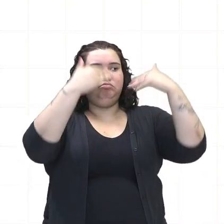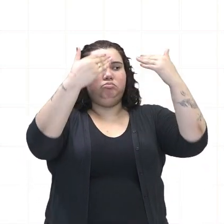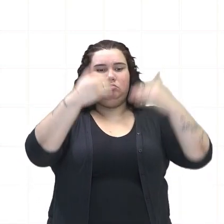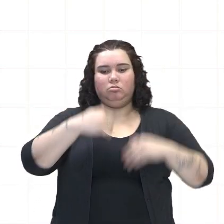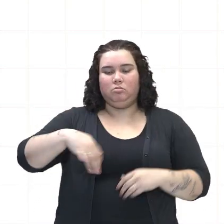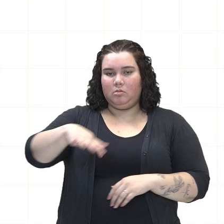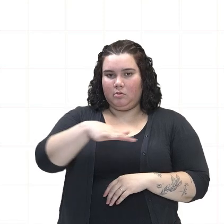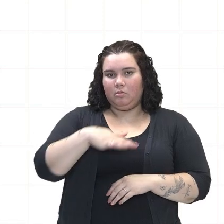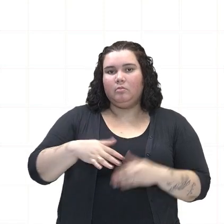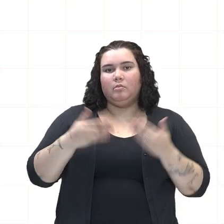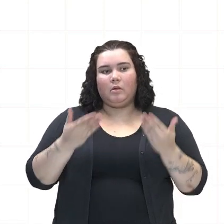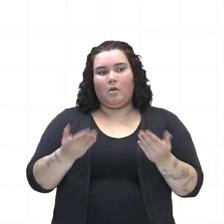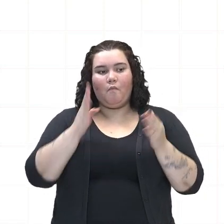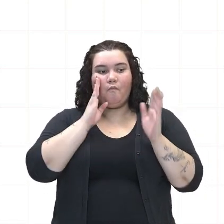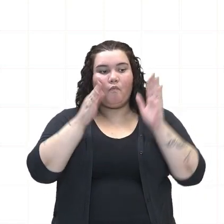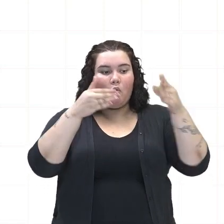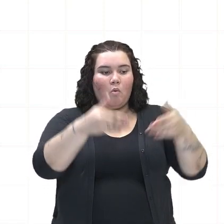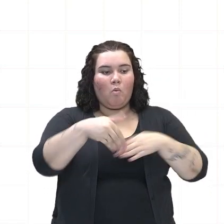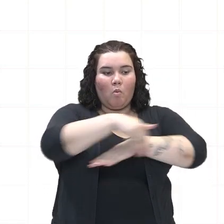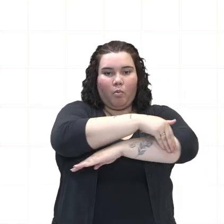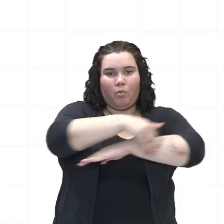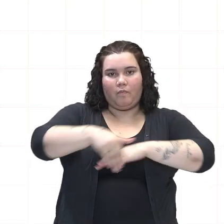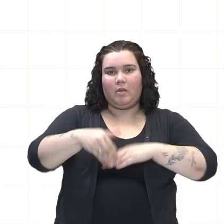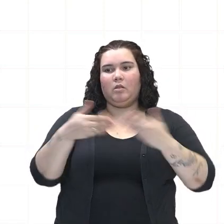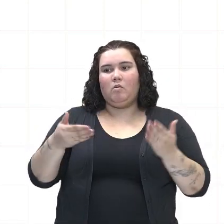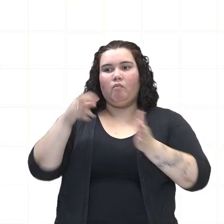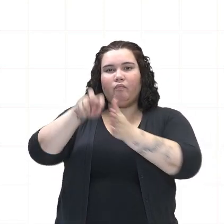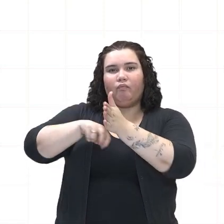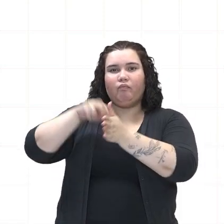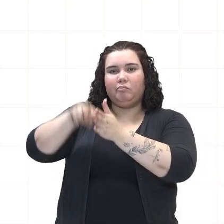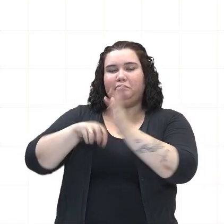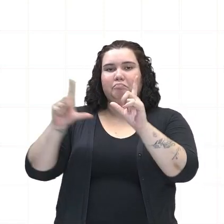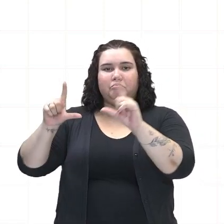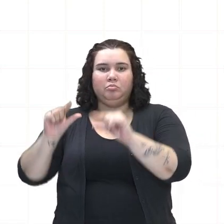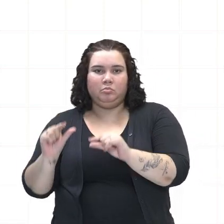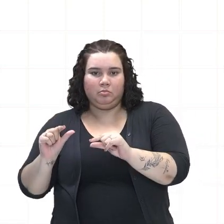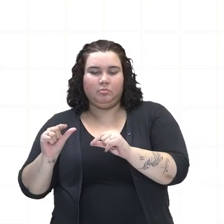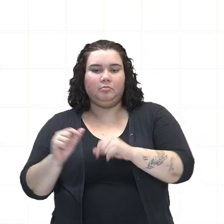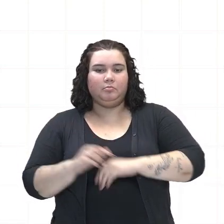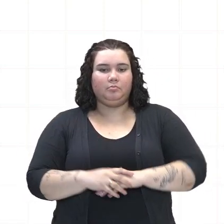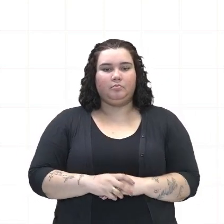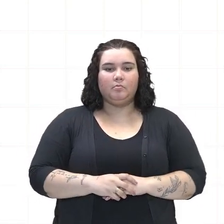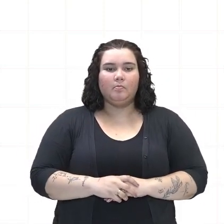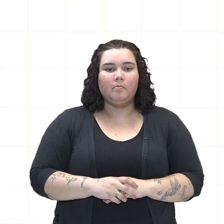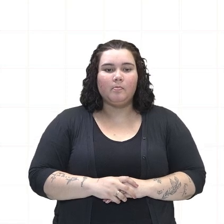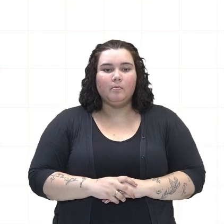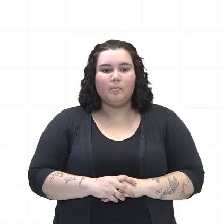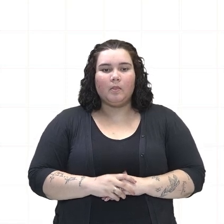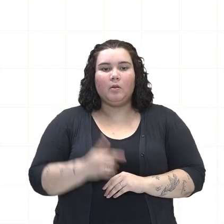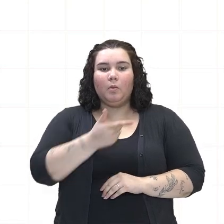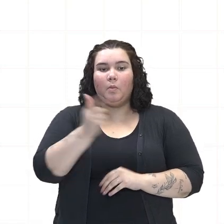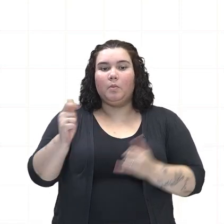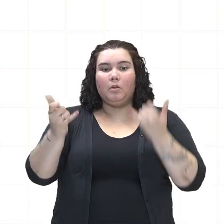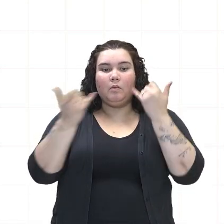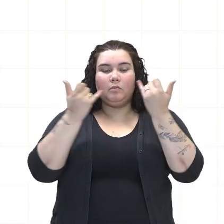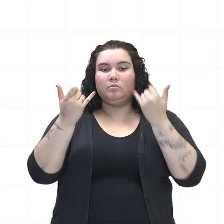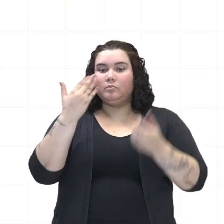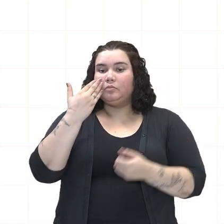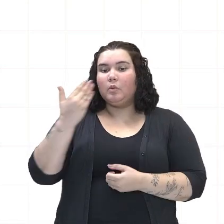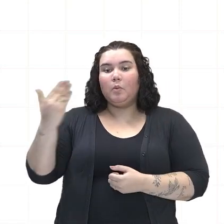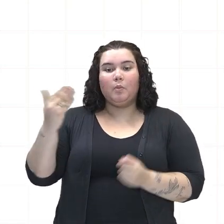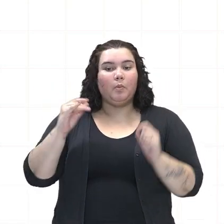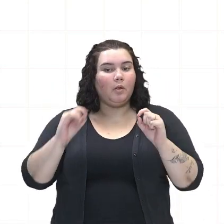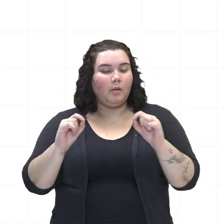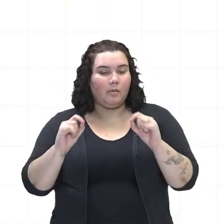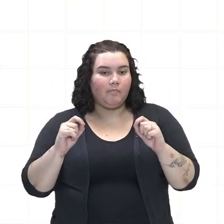não desenvolveu tanto a questão das ferrovias, né? E inclusive na próxima tela a gente vai ver mais uma informação ali, né? Isso